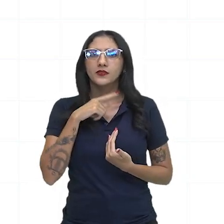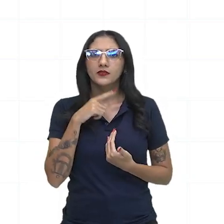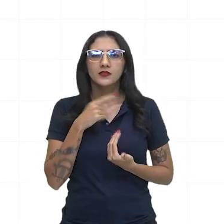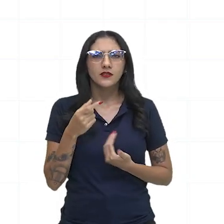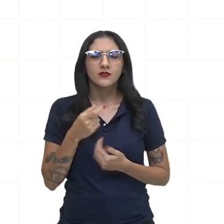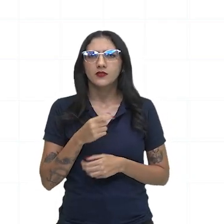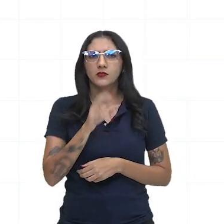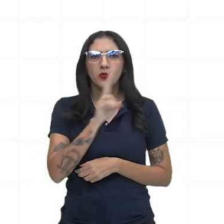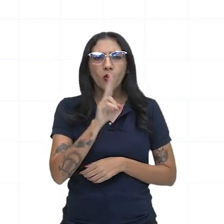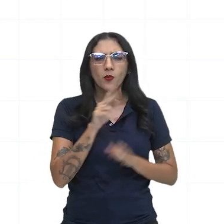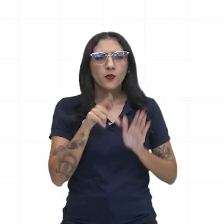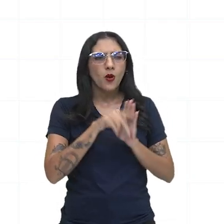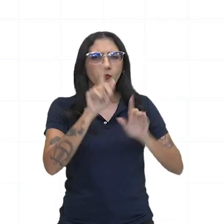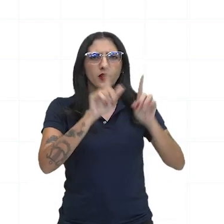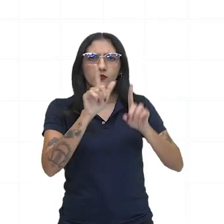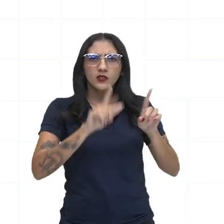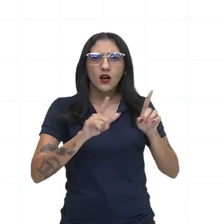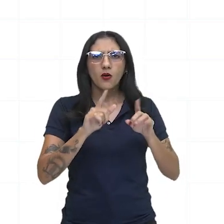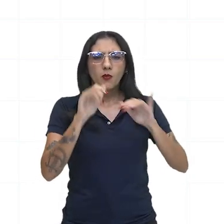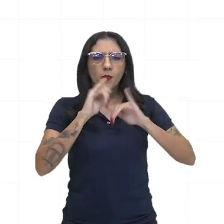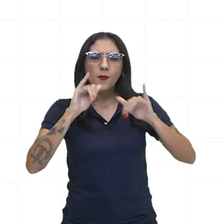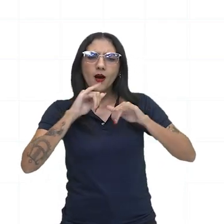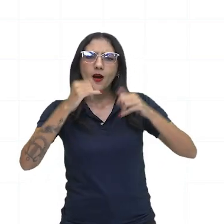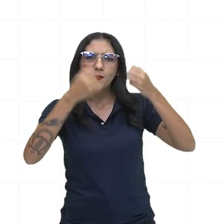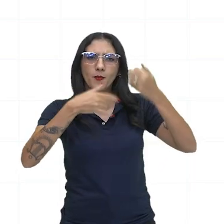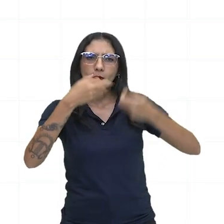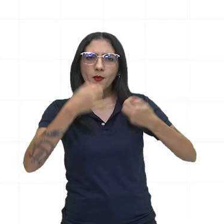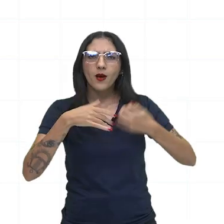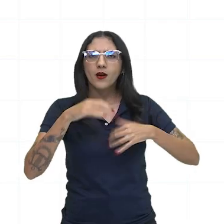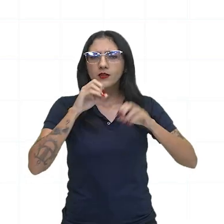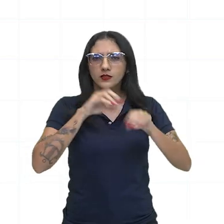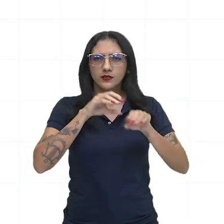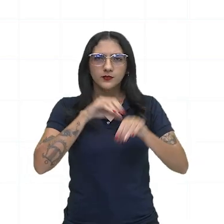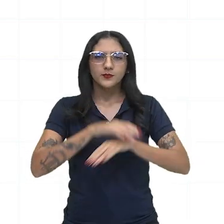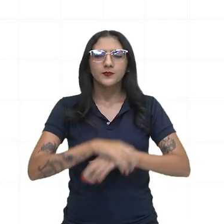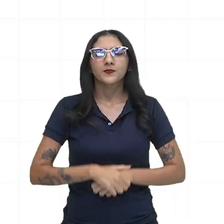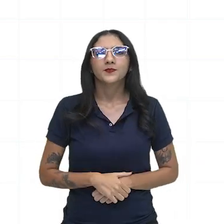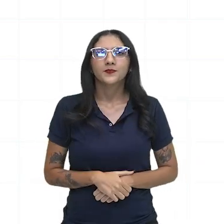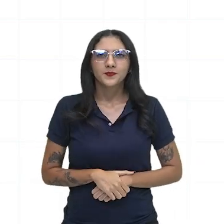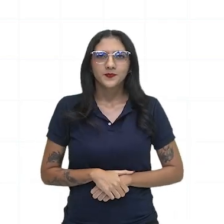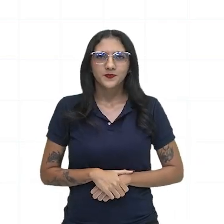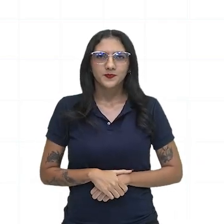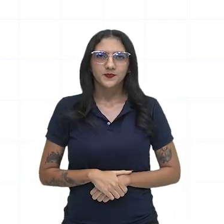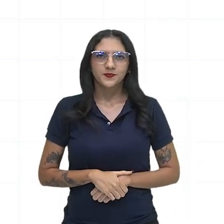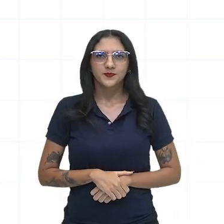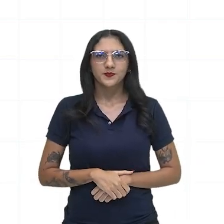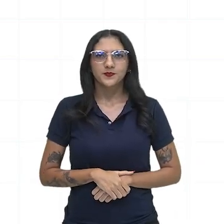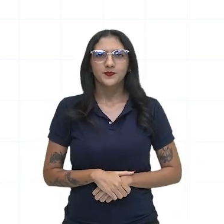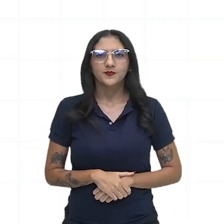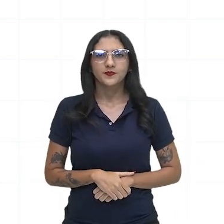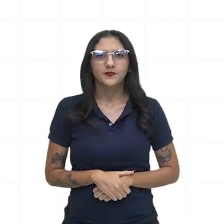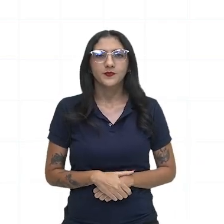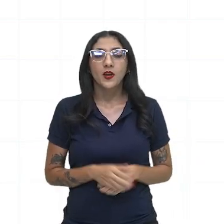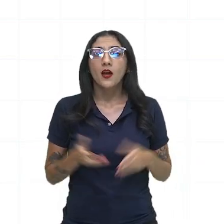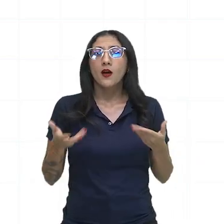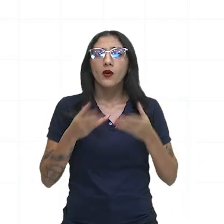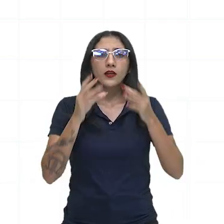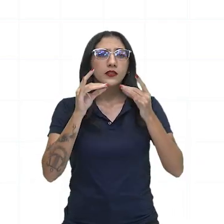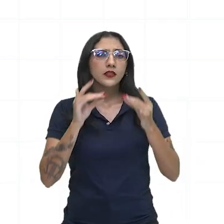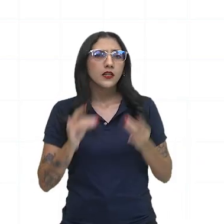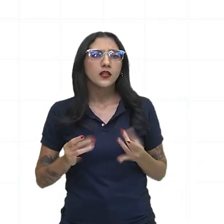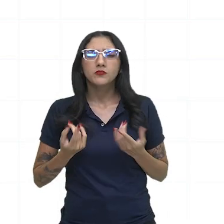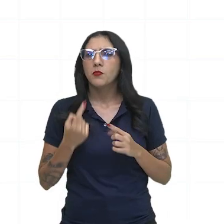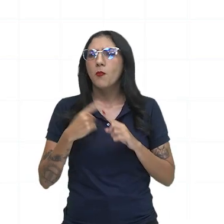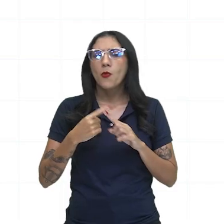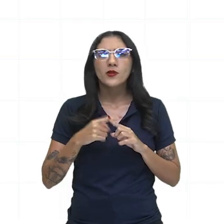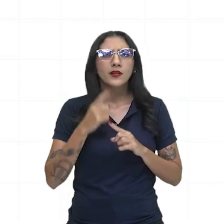né, que deram aí nomes de programas, enfim, tem, né, várias possibilidades.